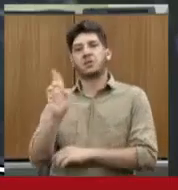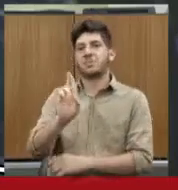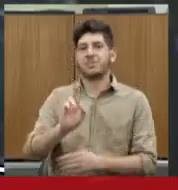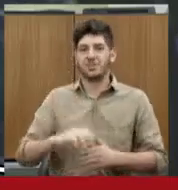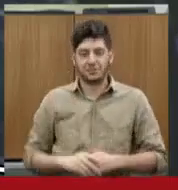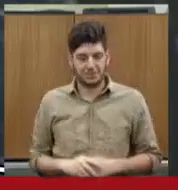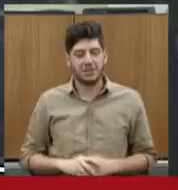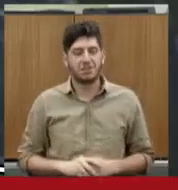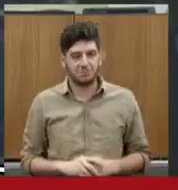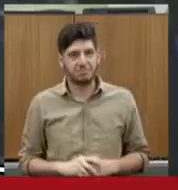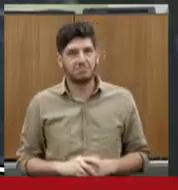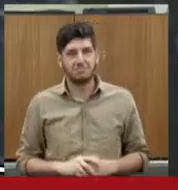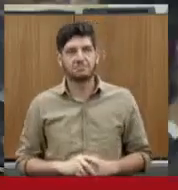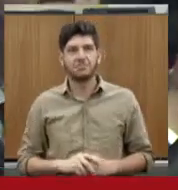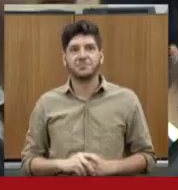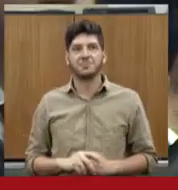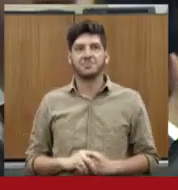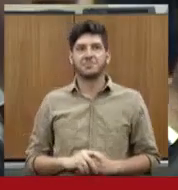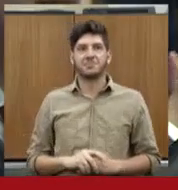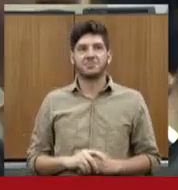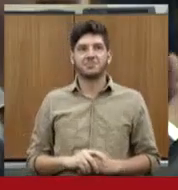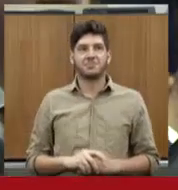Senhor presidente,